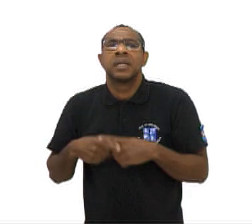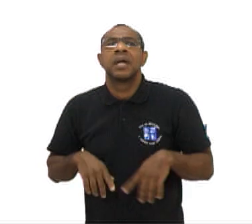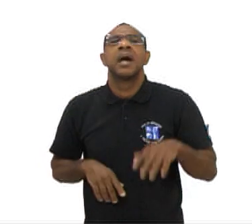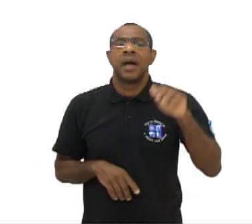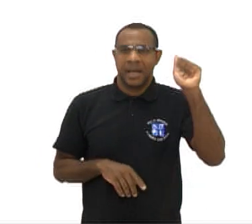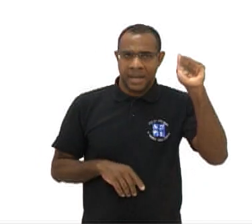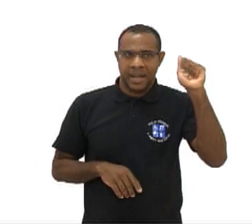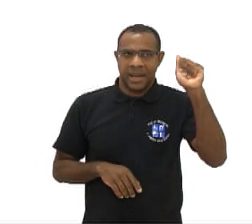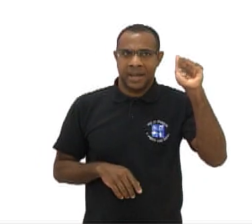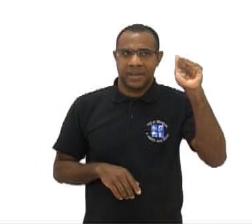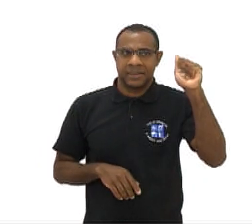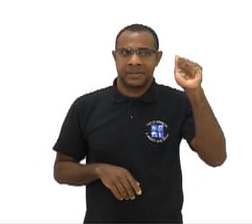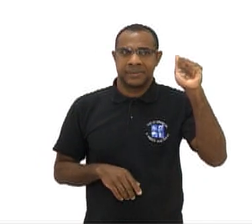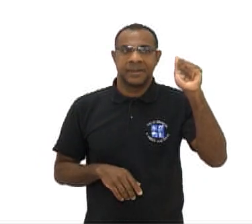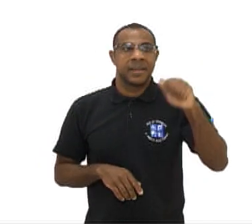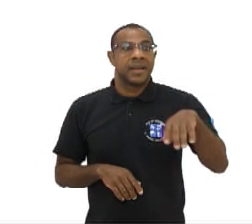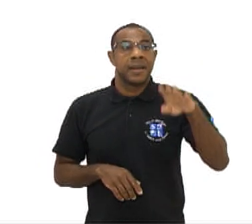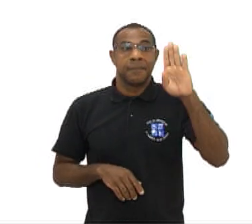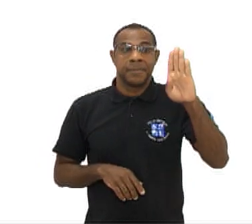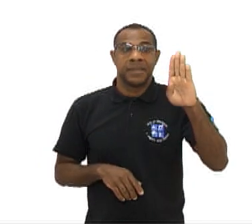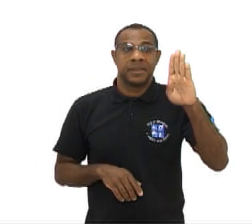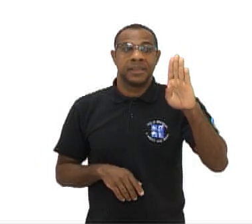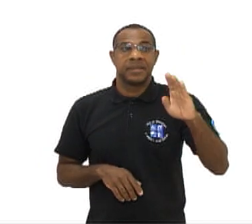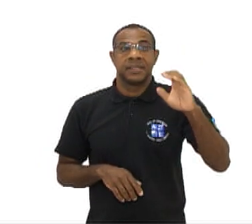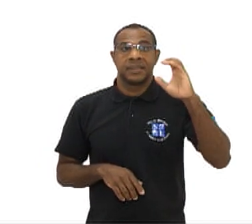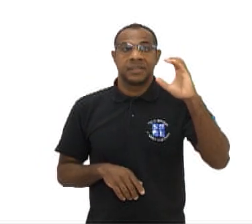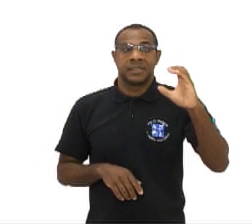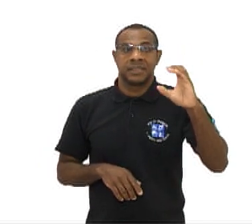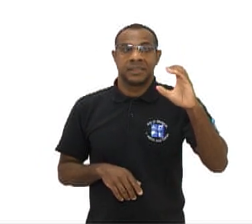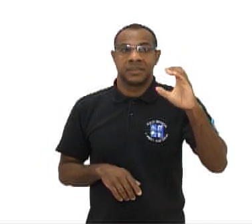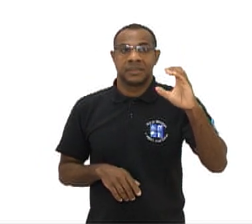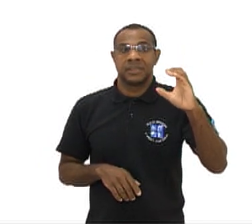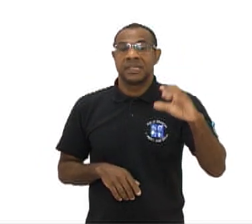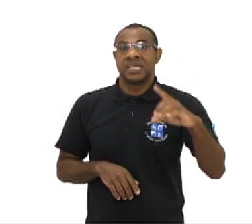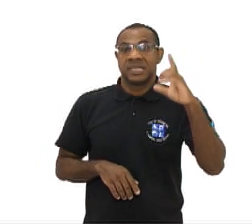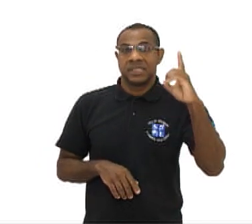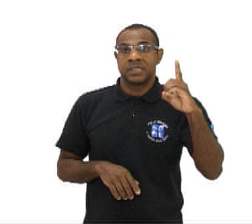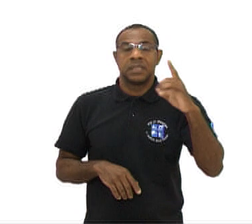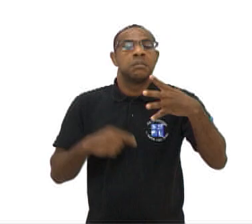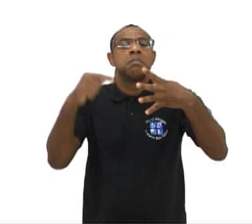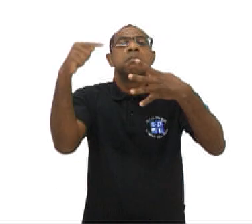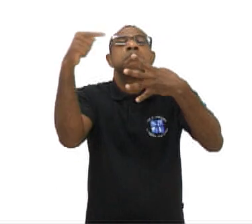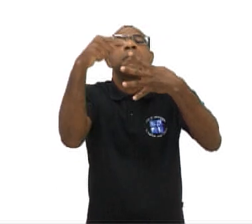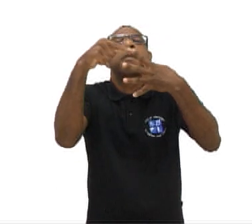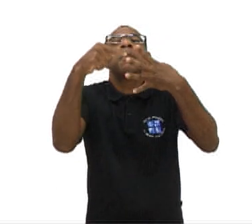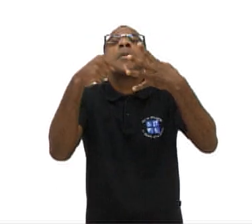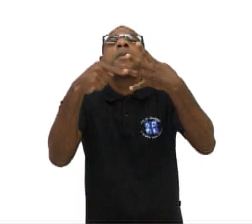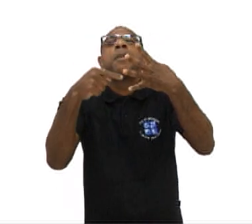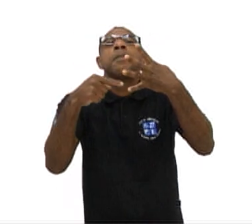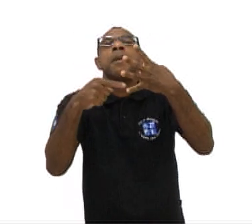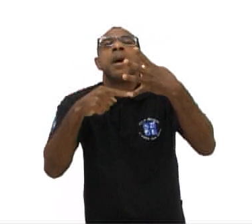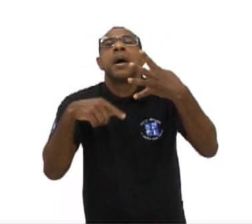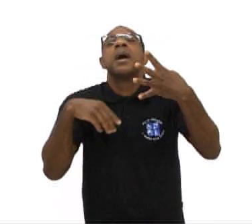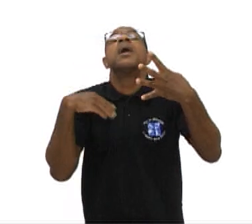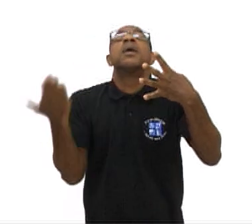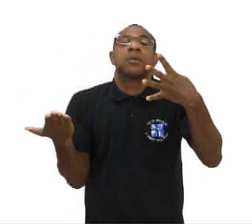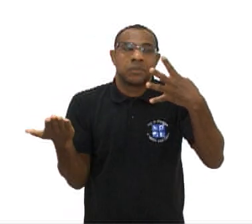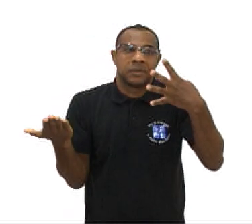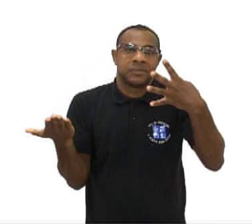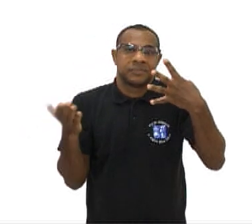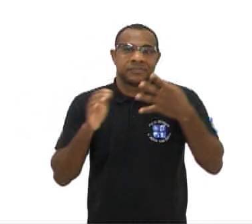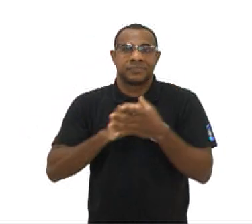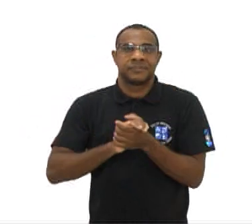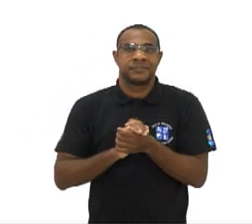B, intencionais. Letra C, fruto da concorrência. Ou letra D, culpa dos